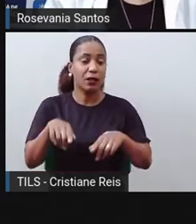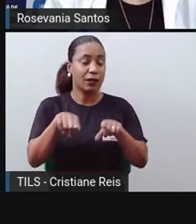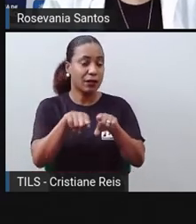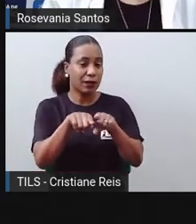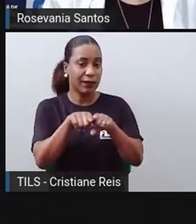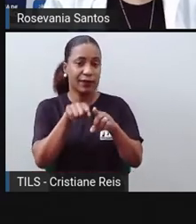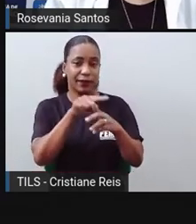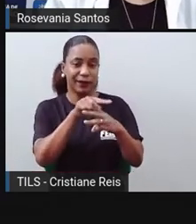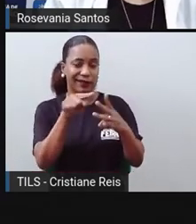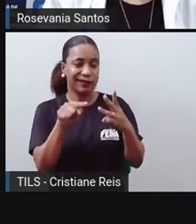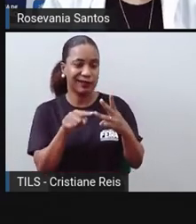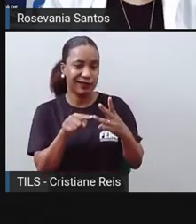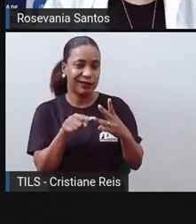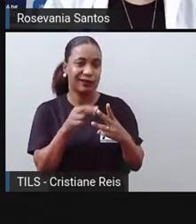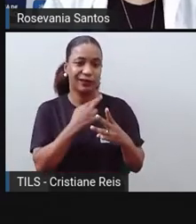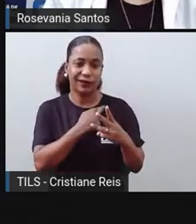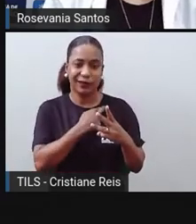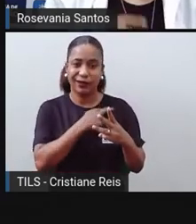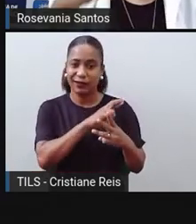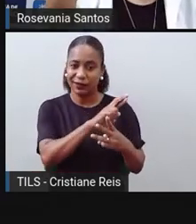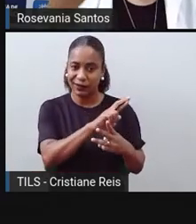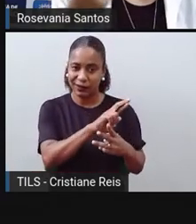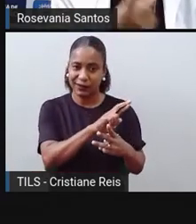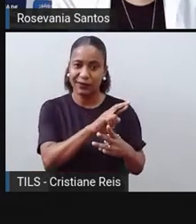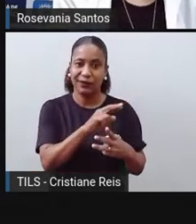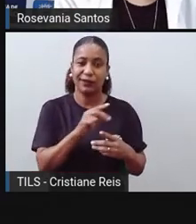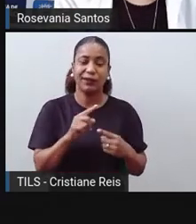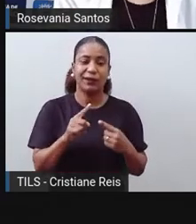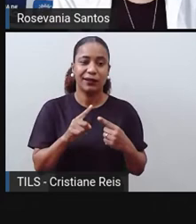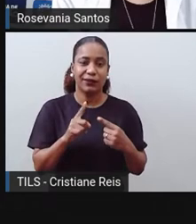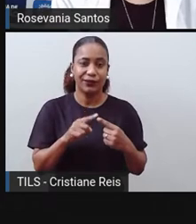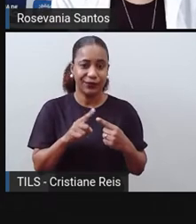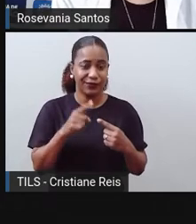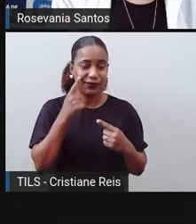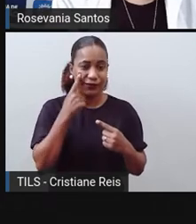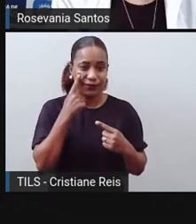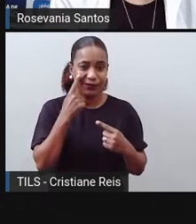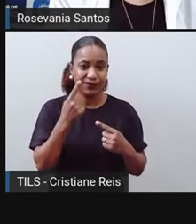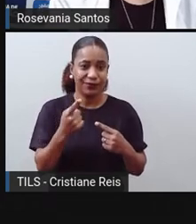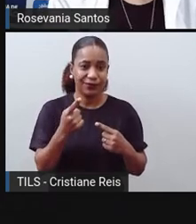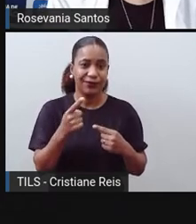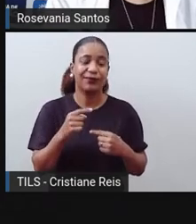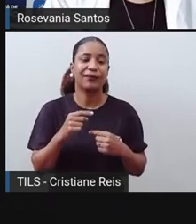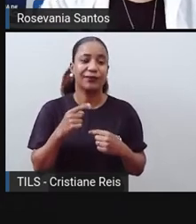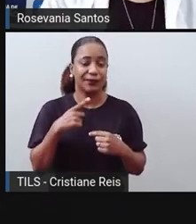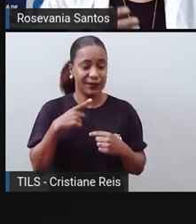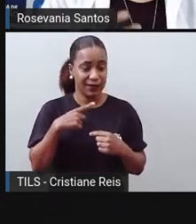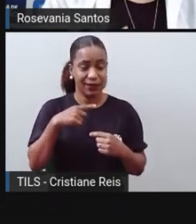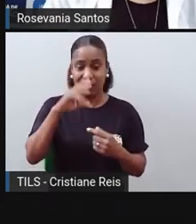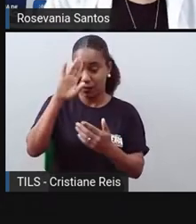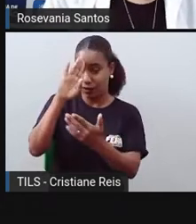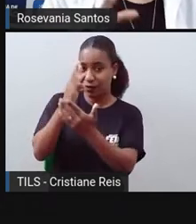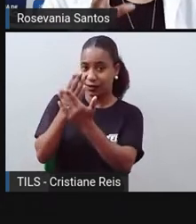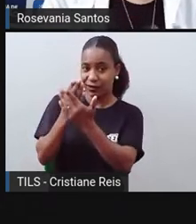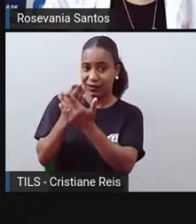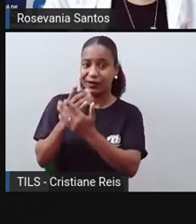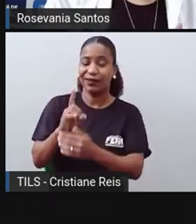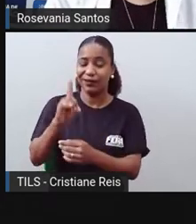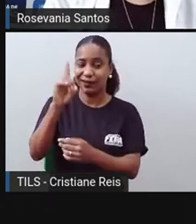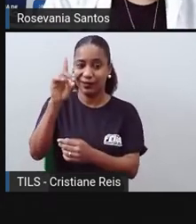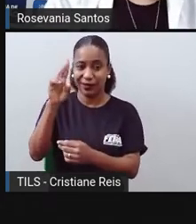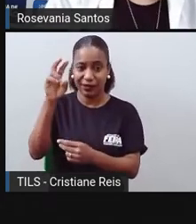três religiões, né, das religiões monoteístas, ou seja, né, que acreditam, né, num Deus, né? E aí, o que acontece? A gente